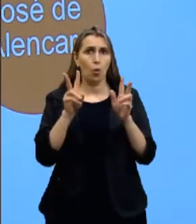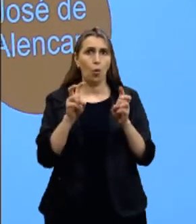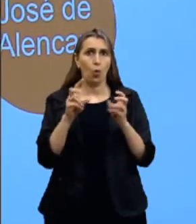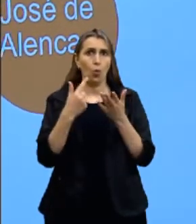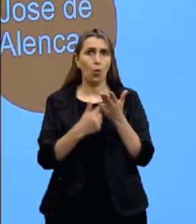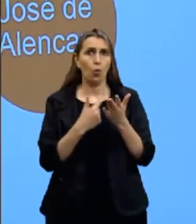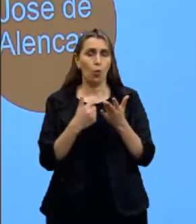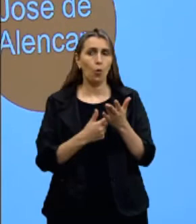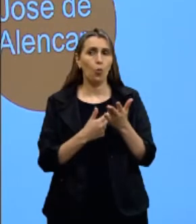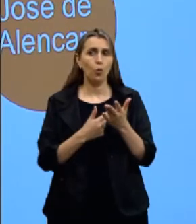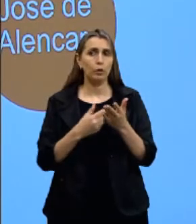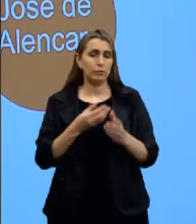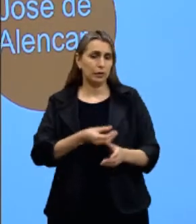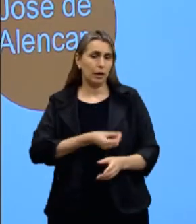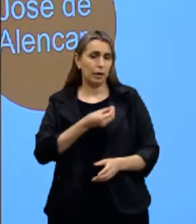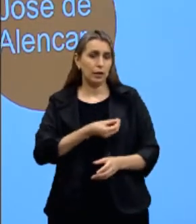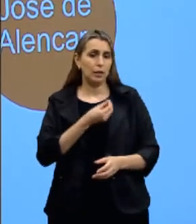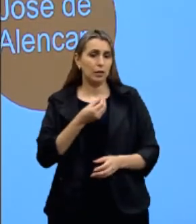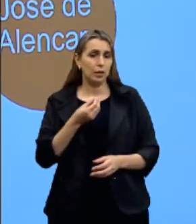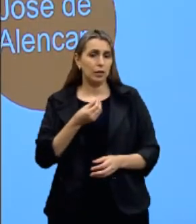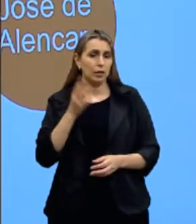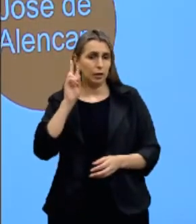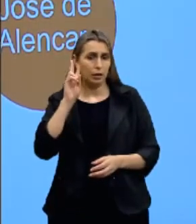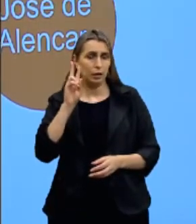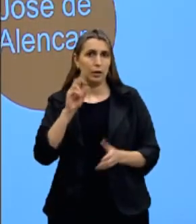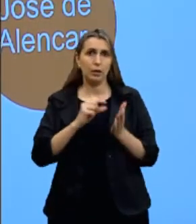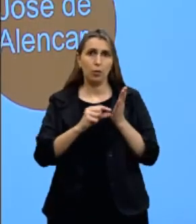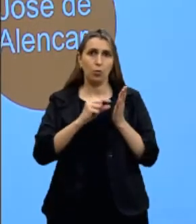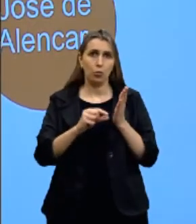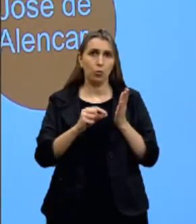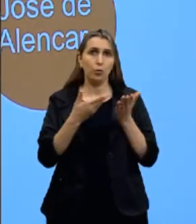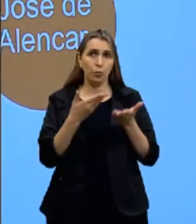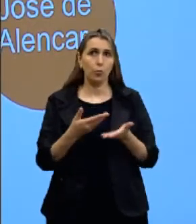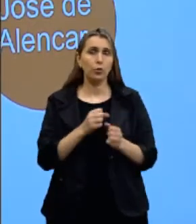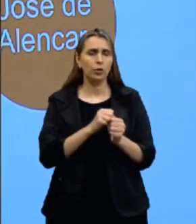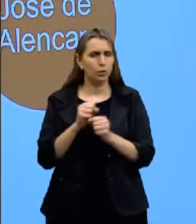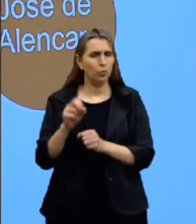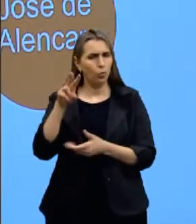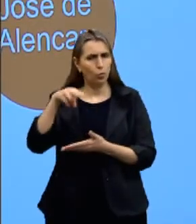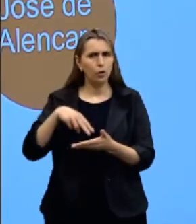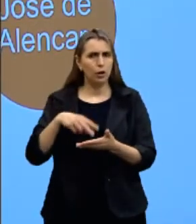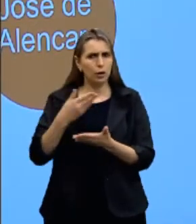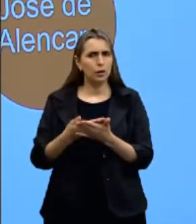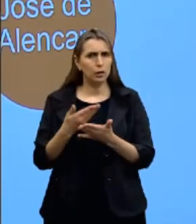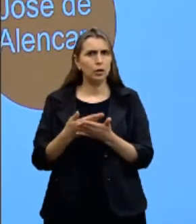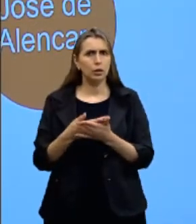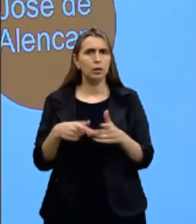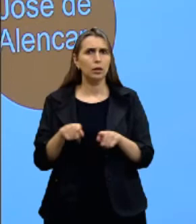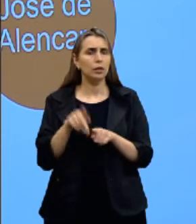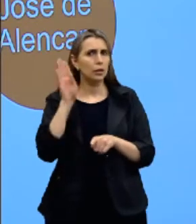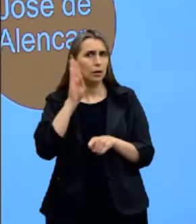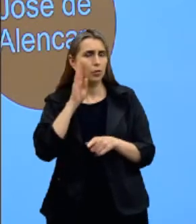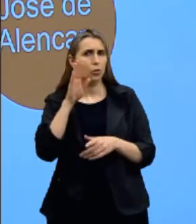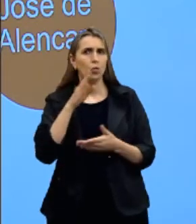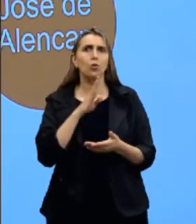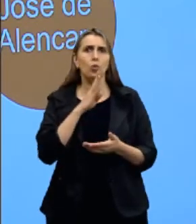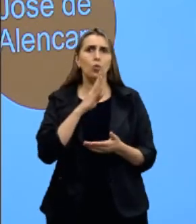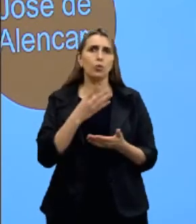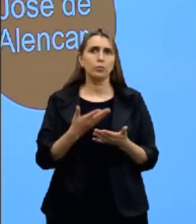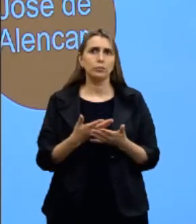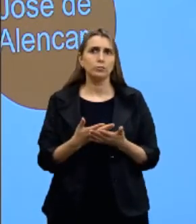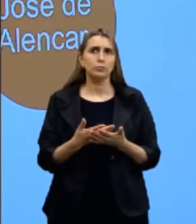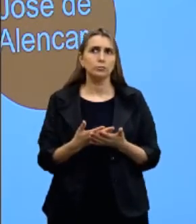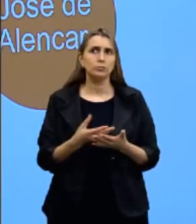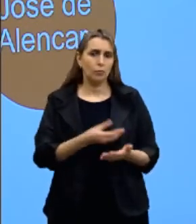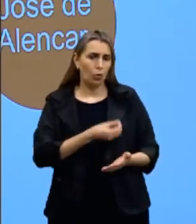título dela e a e a autora da biografia para que vocês dei uma olhada também fica muito bacana a gente conhecer que a gente